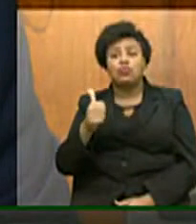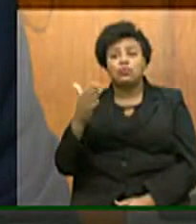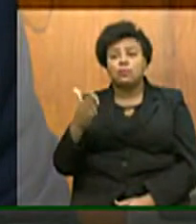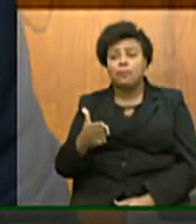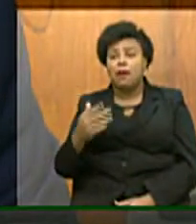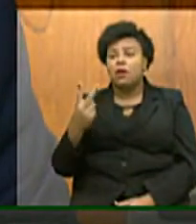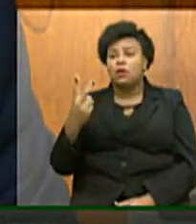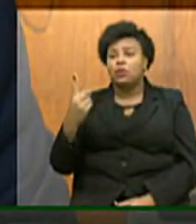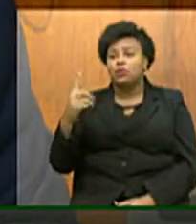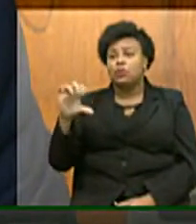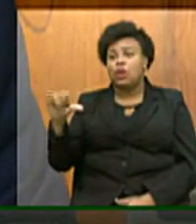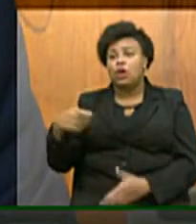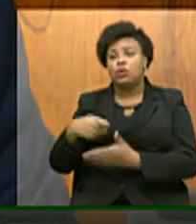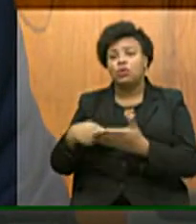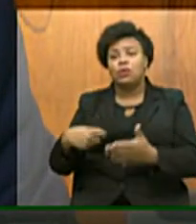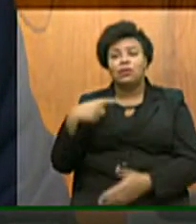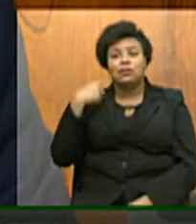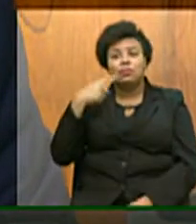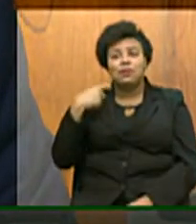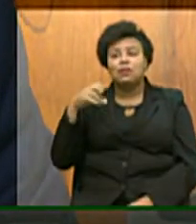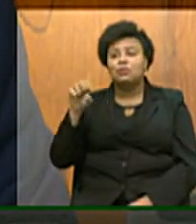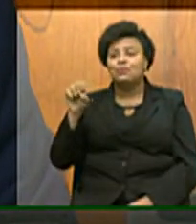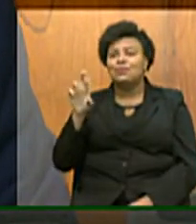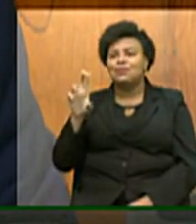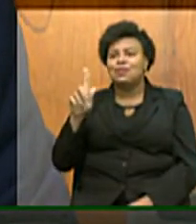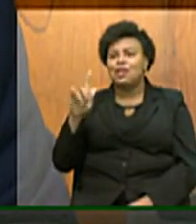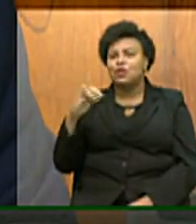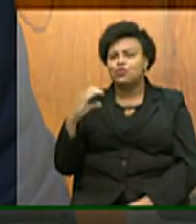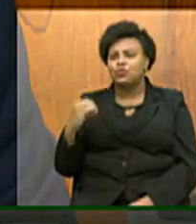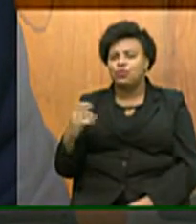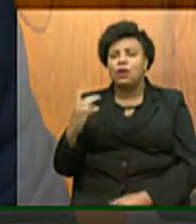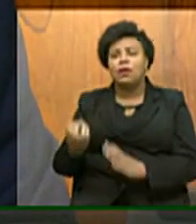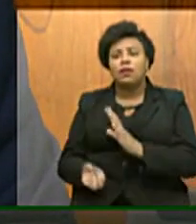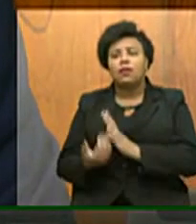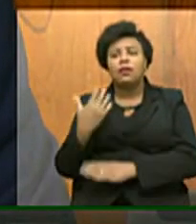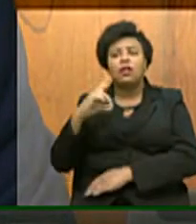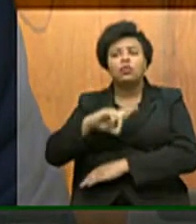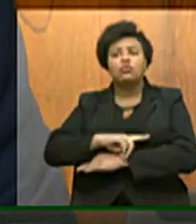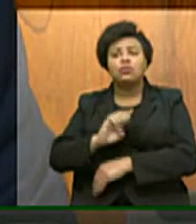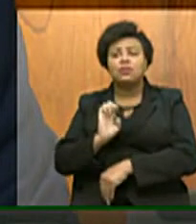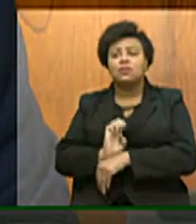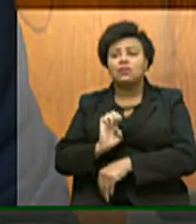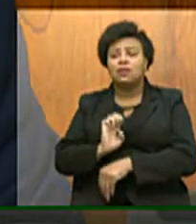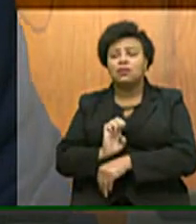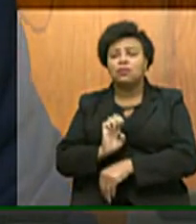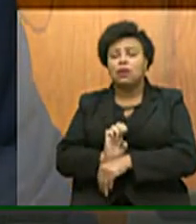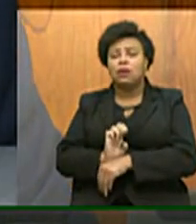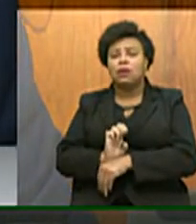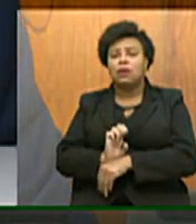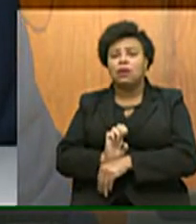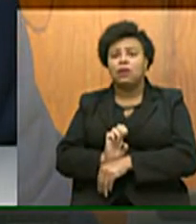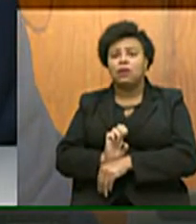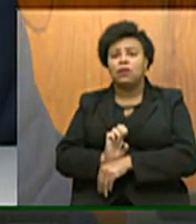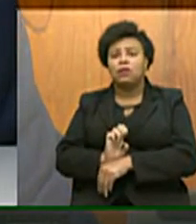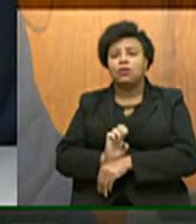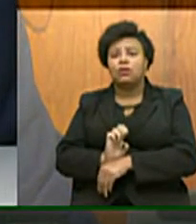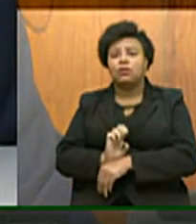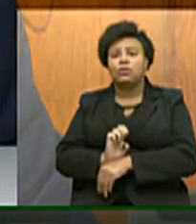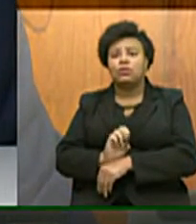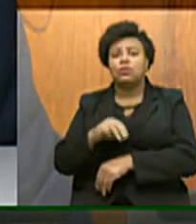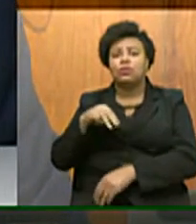311/2019, de autoria do deputado Sérgio Pérez, que institui o dia estadual do Niquei a